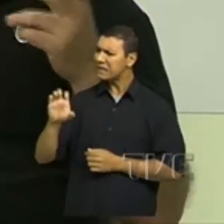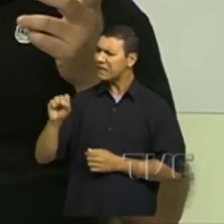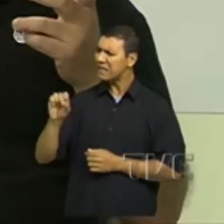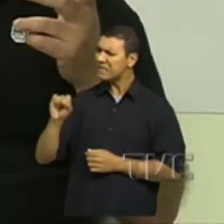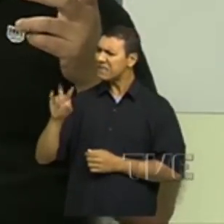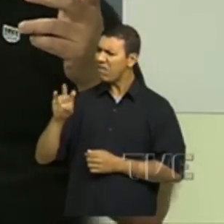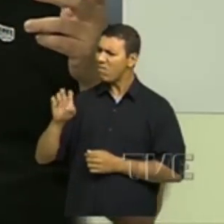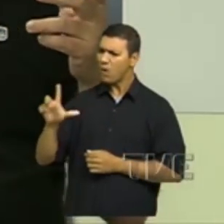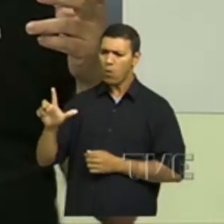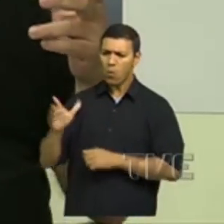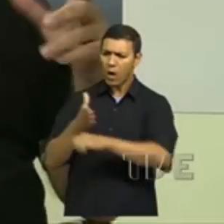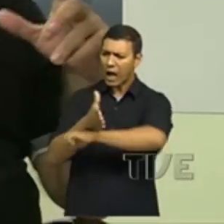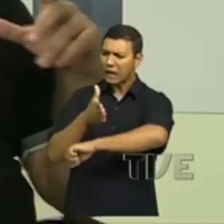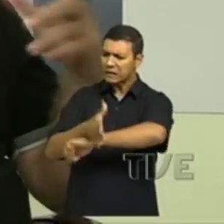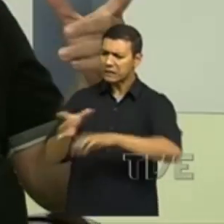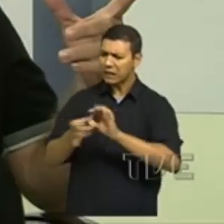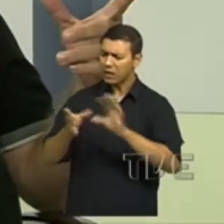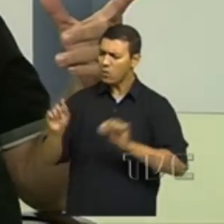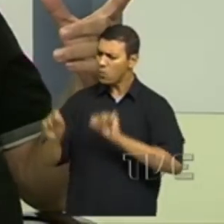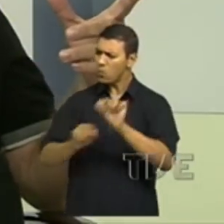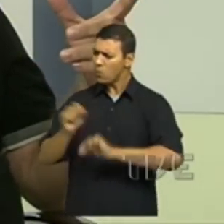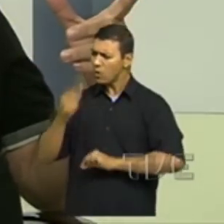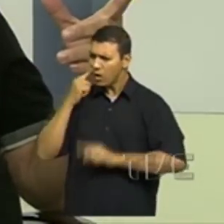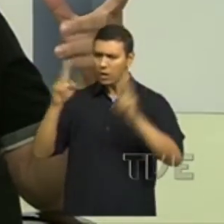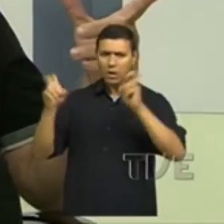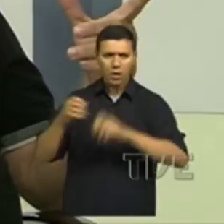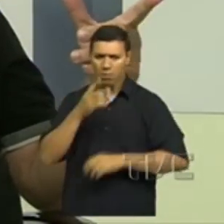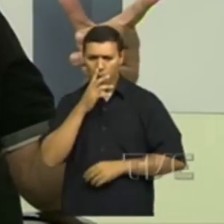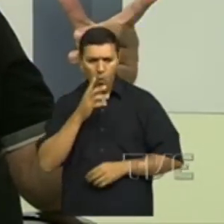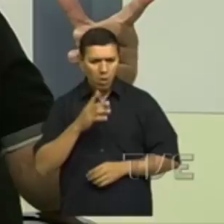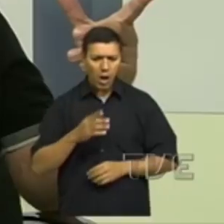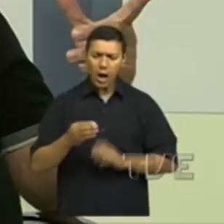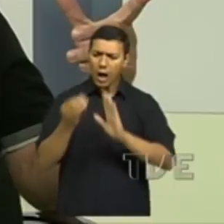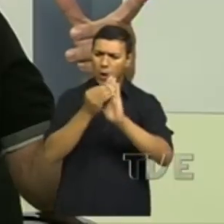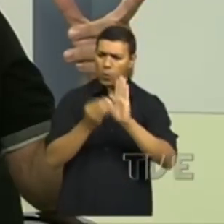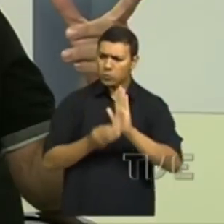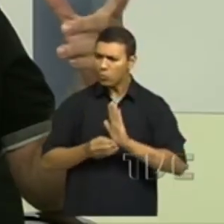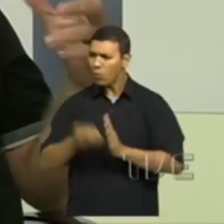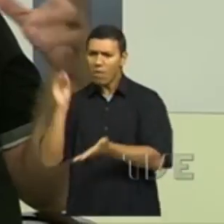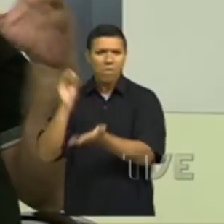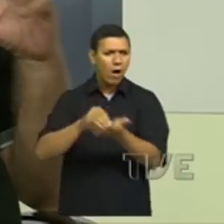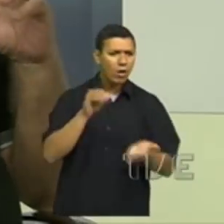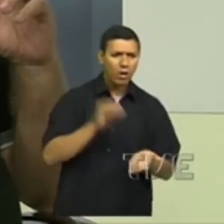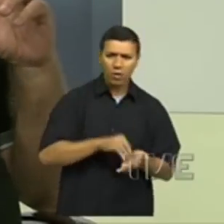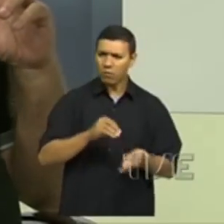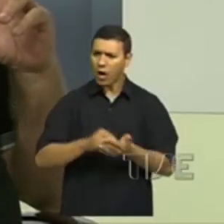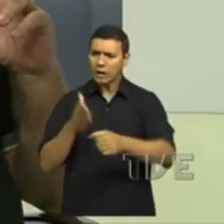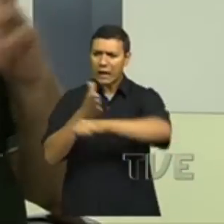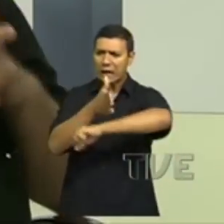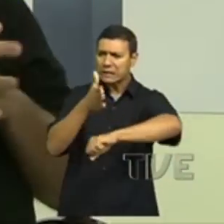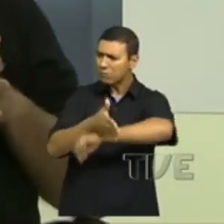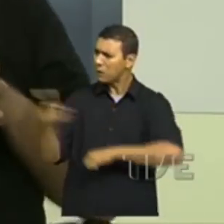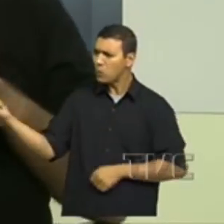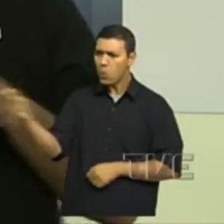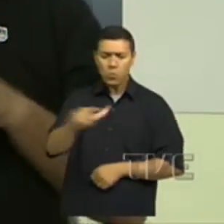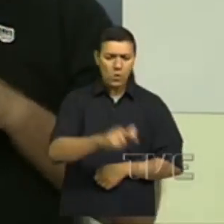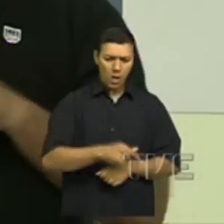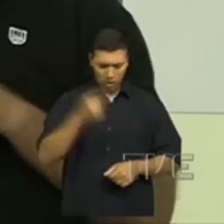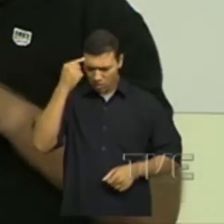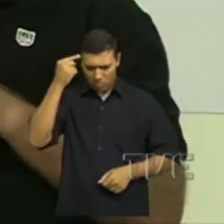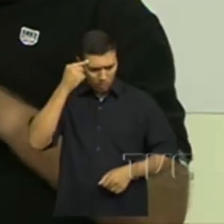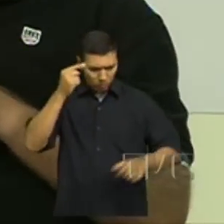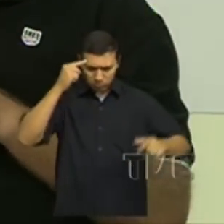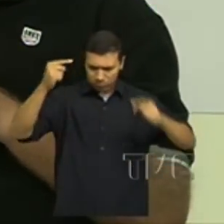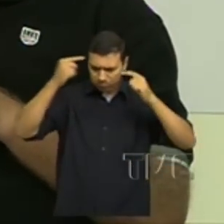a quantidade de conteúdo acessível era muito pequena. E quando tu começa a trabalhar com isso, é